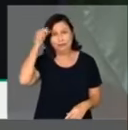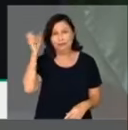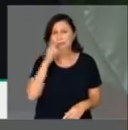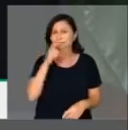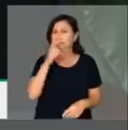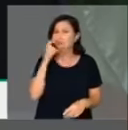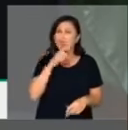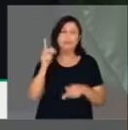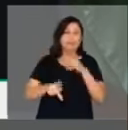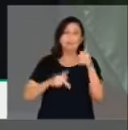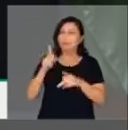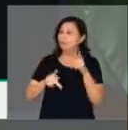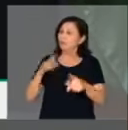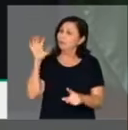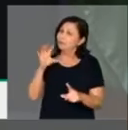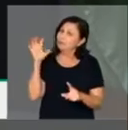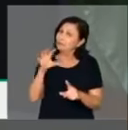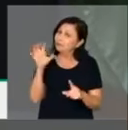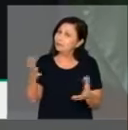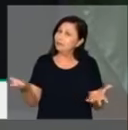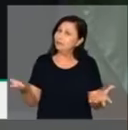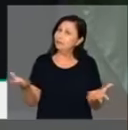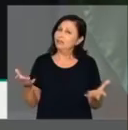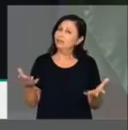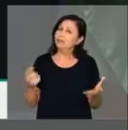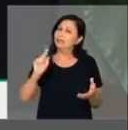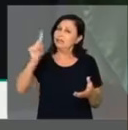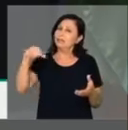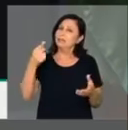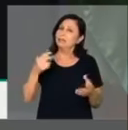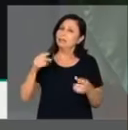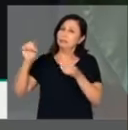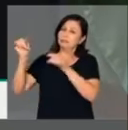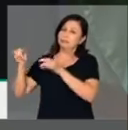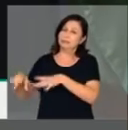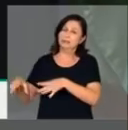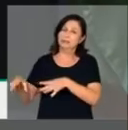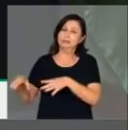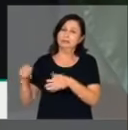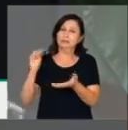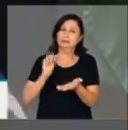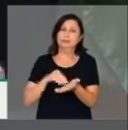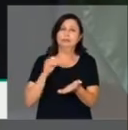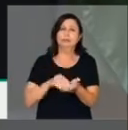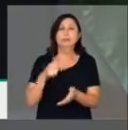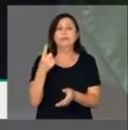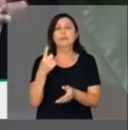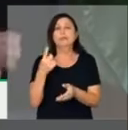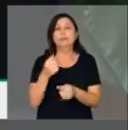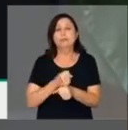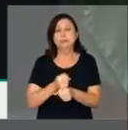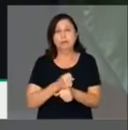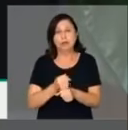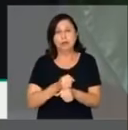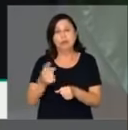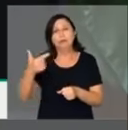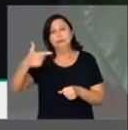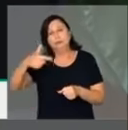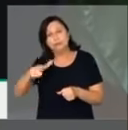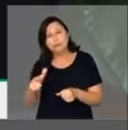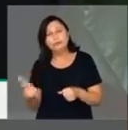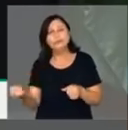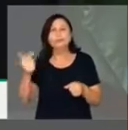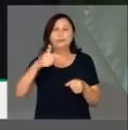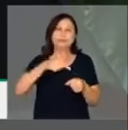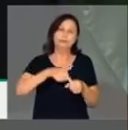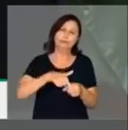povo, e logo após isso renuncia com pouco mais de um ano de mandato para ser novamente candidato.